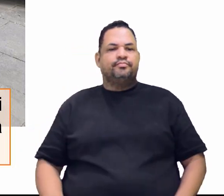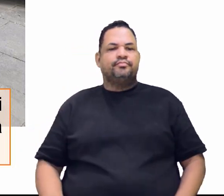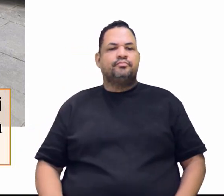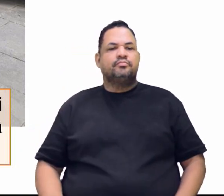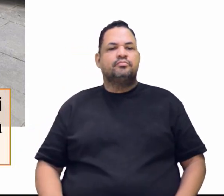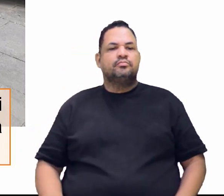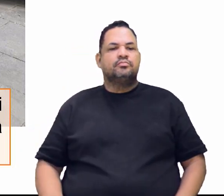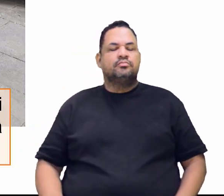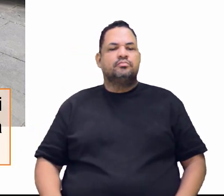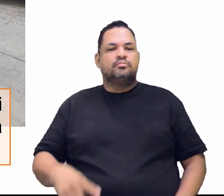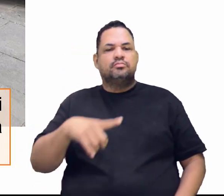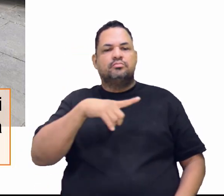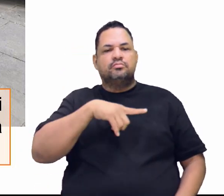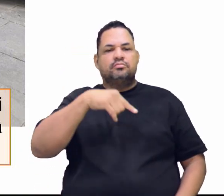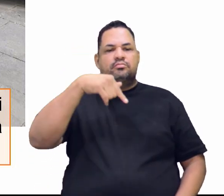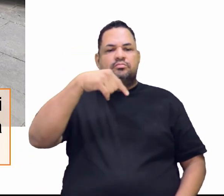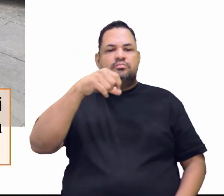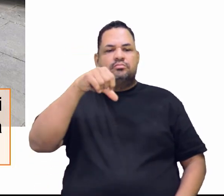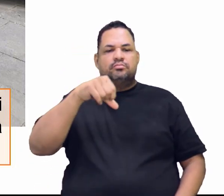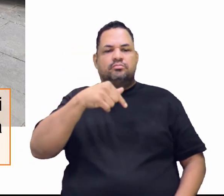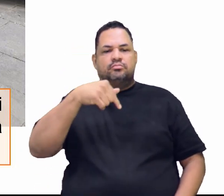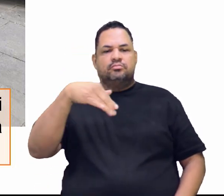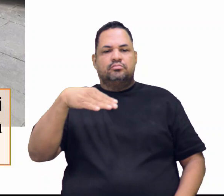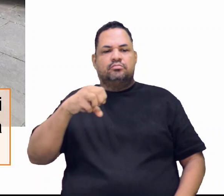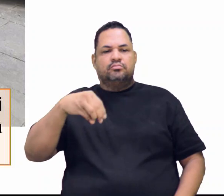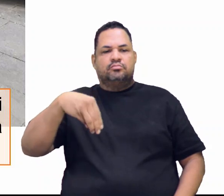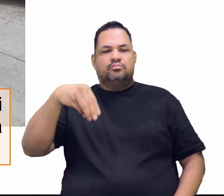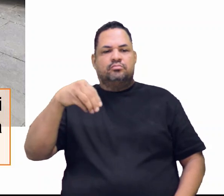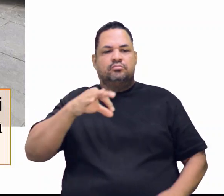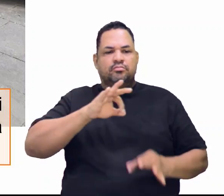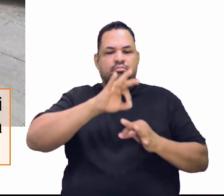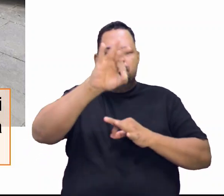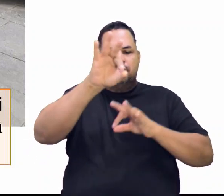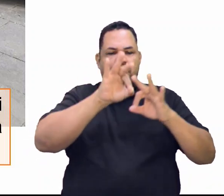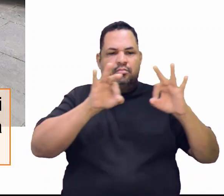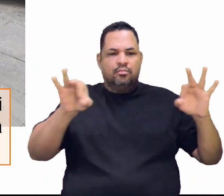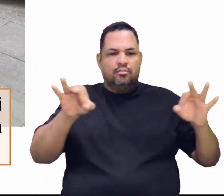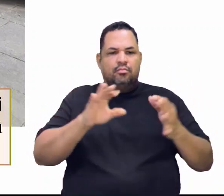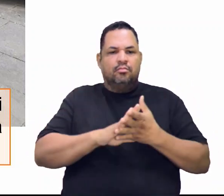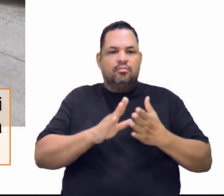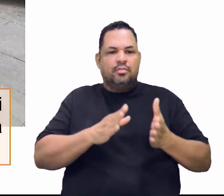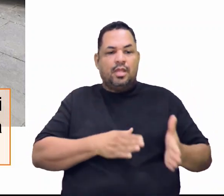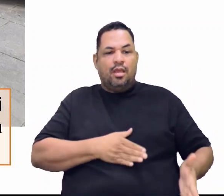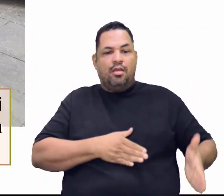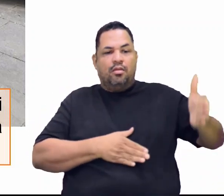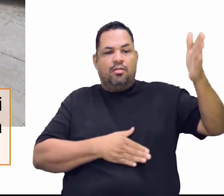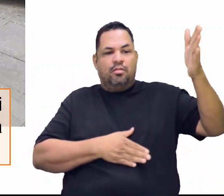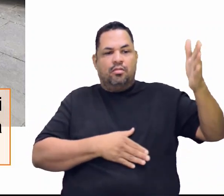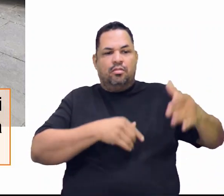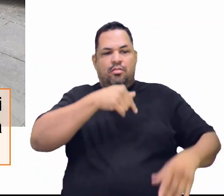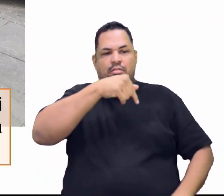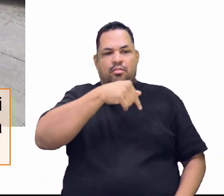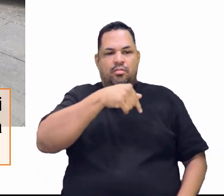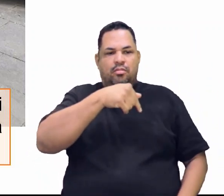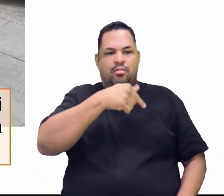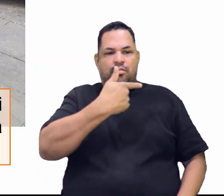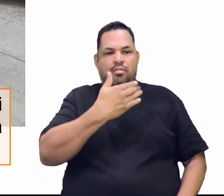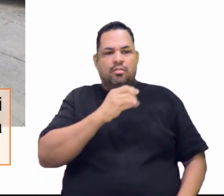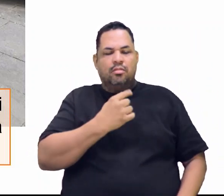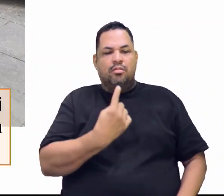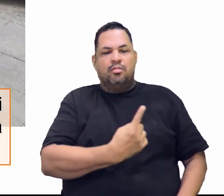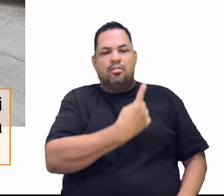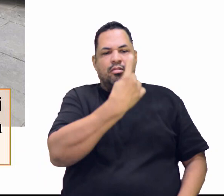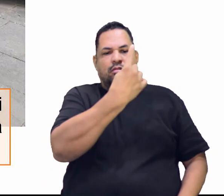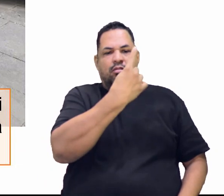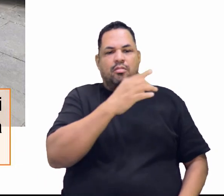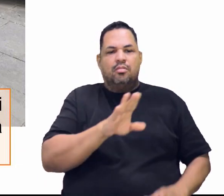Vauban. O Forte Príncipe possui 970 metros de perímetros. A sua muralha mede 7 metros e 20 de